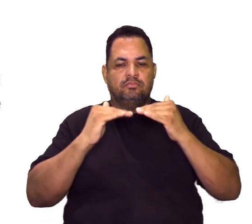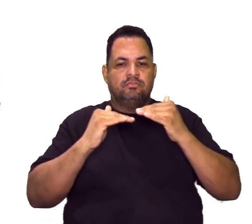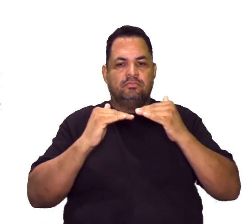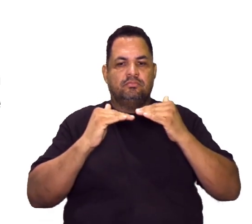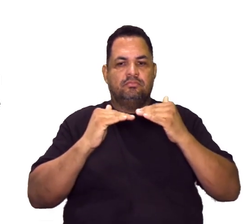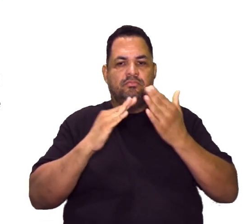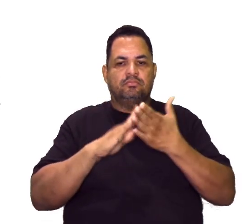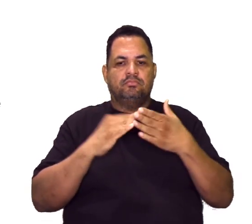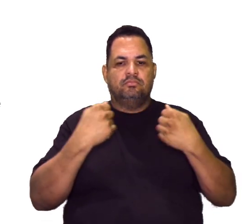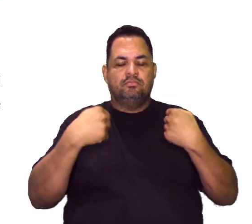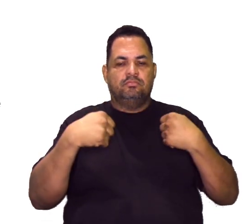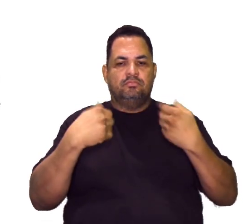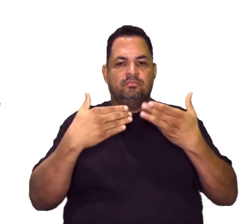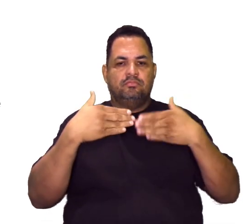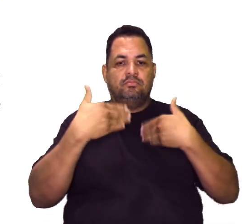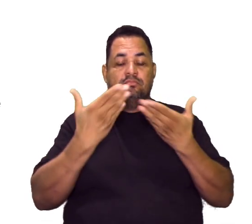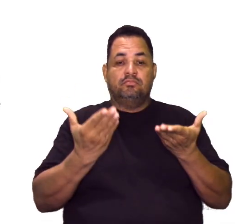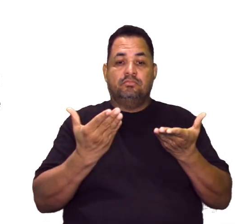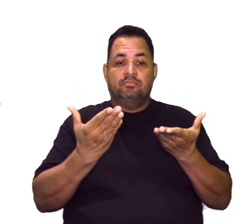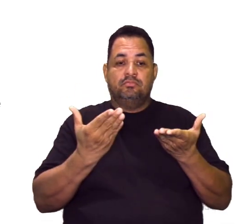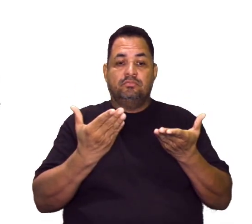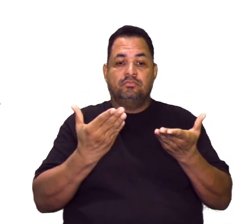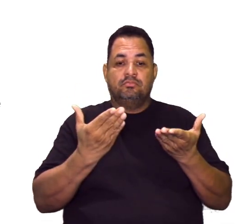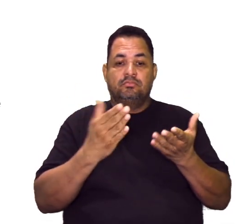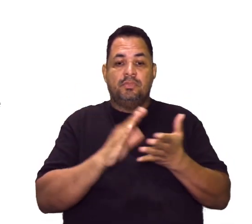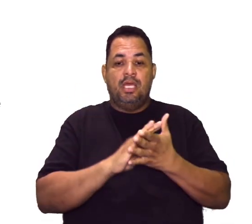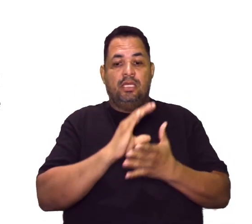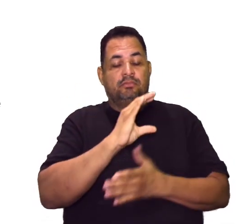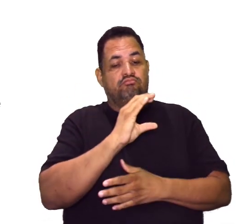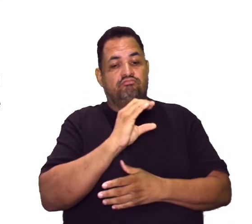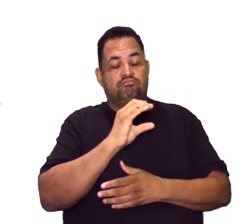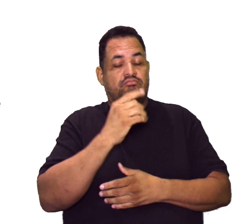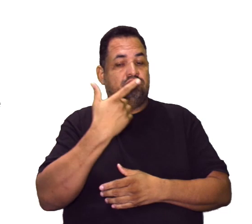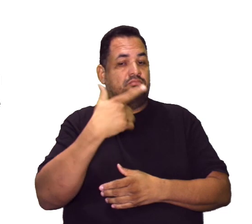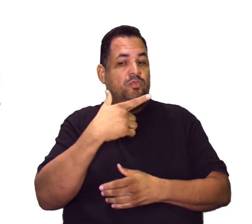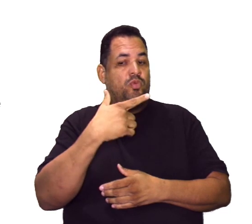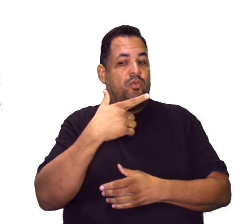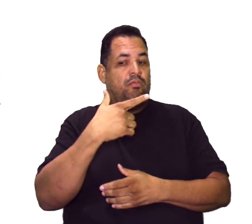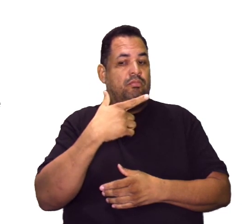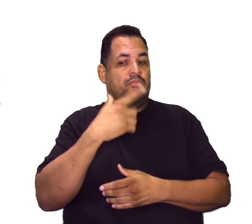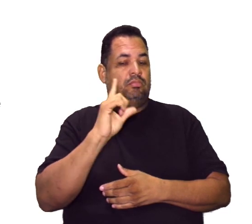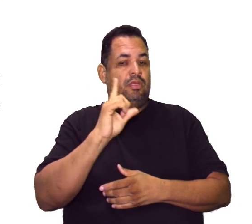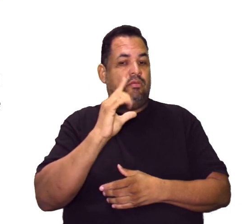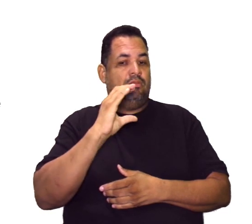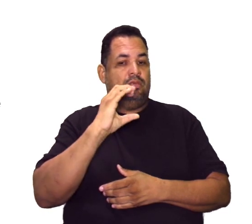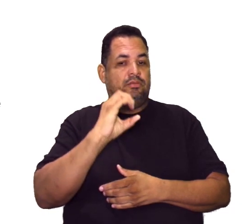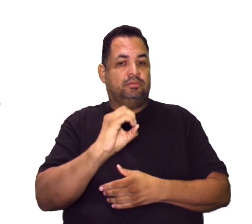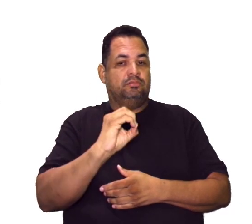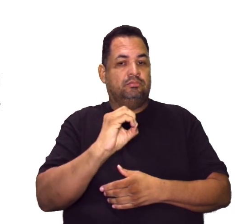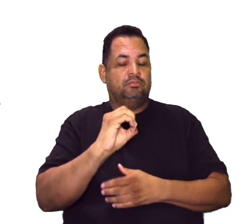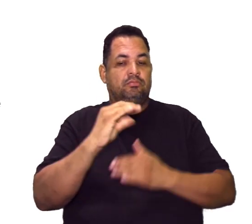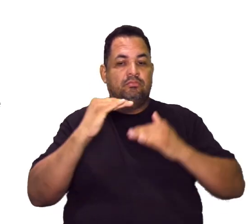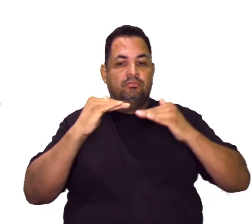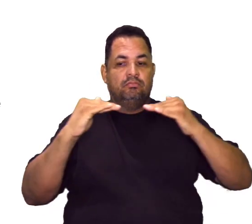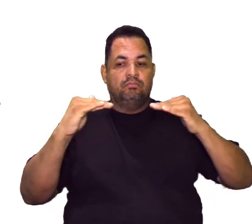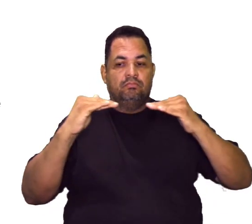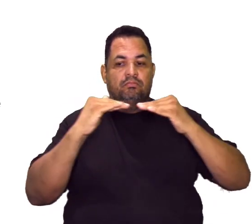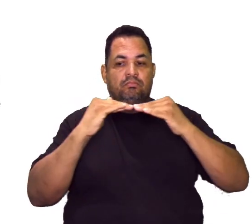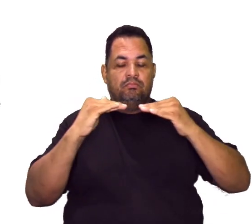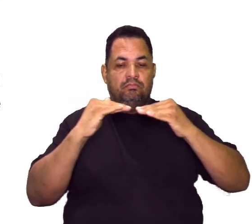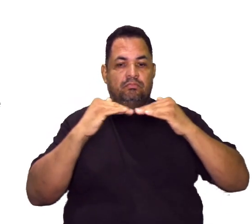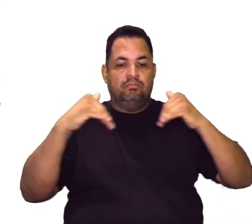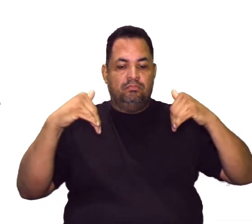estabilizar. Então, quanto ao caráter parcial, não existe, é zero, porque a